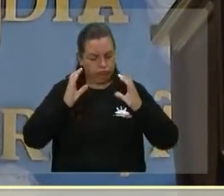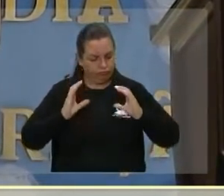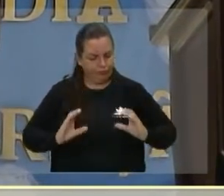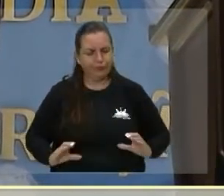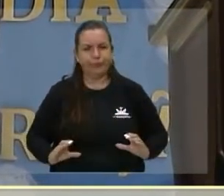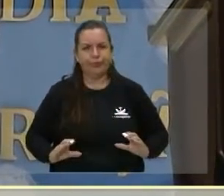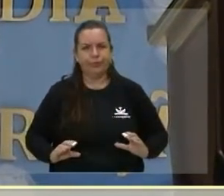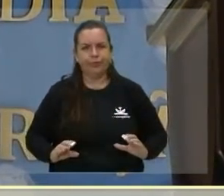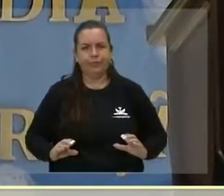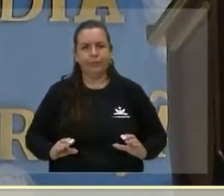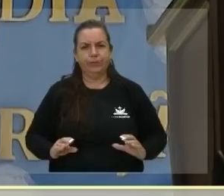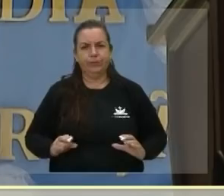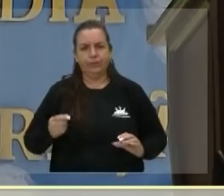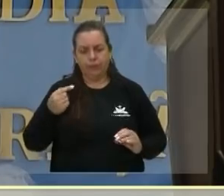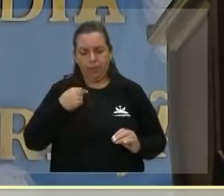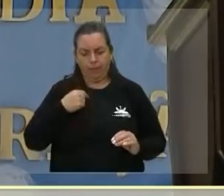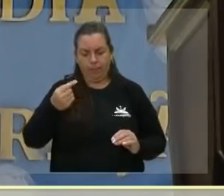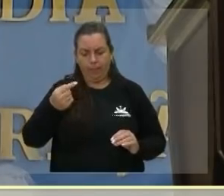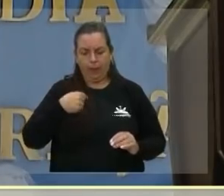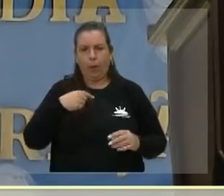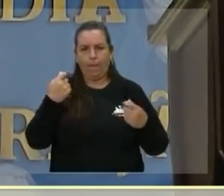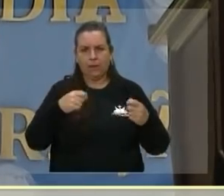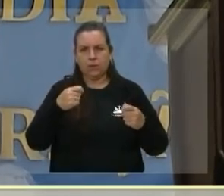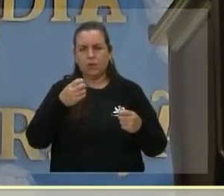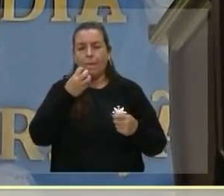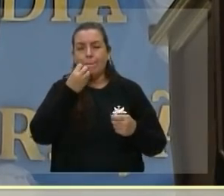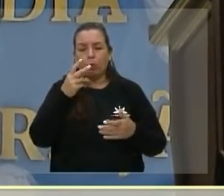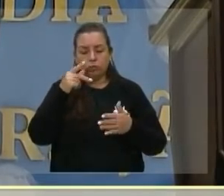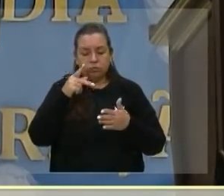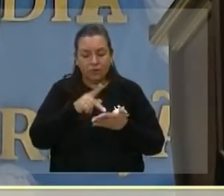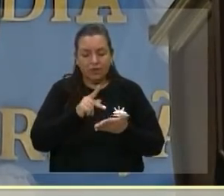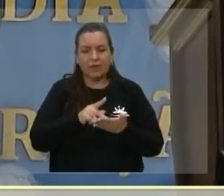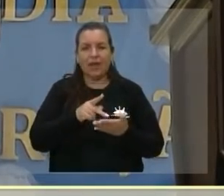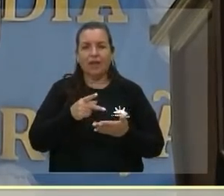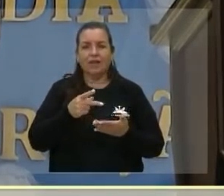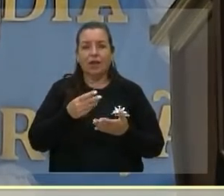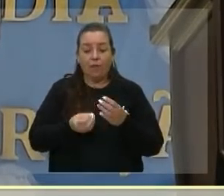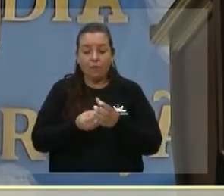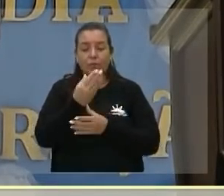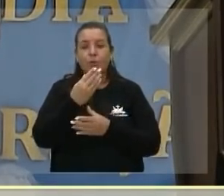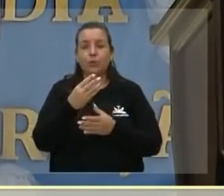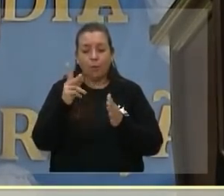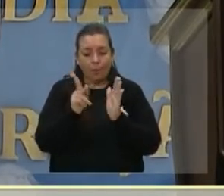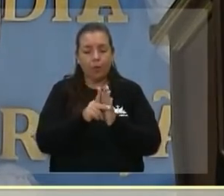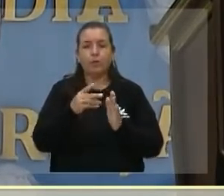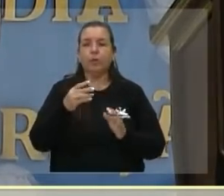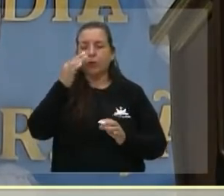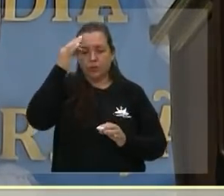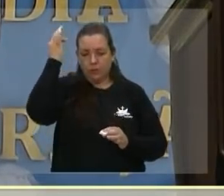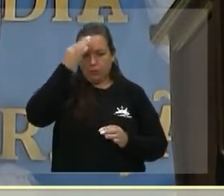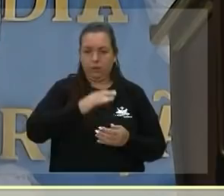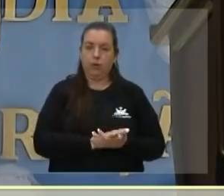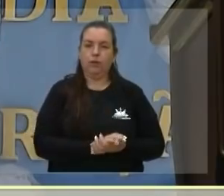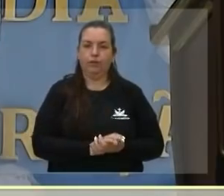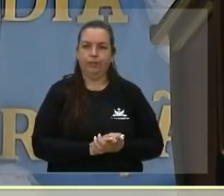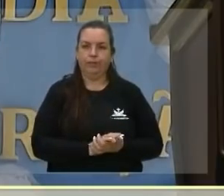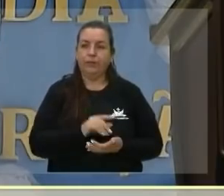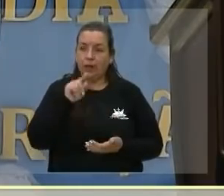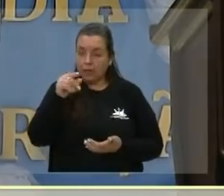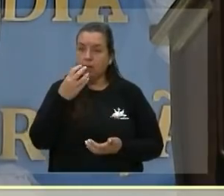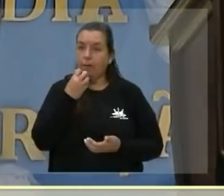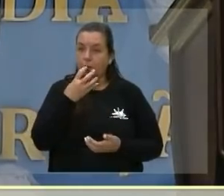tá faltando benignidade está faltando o fruto do espírito santo o rappi dignidade